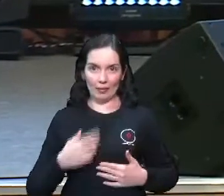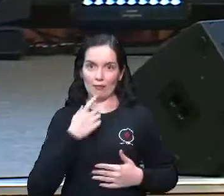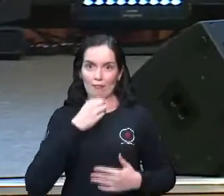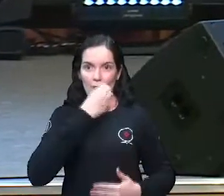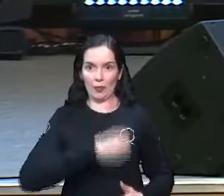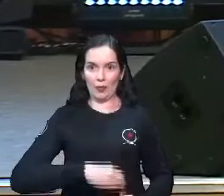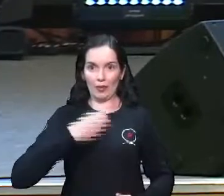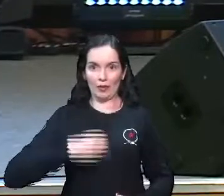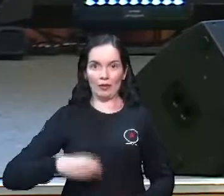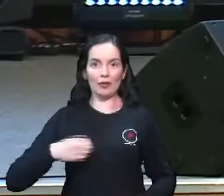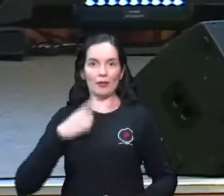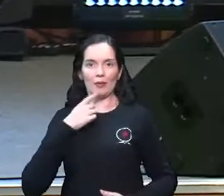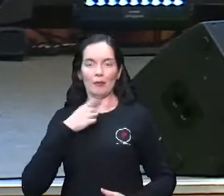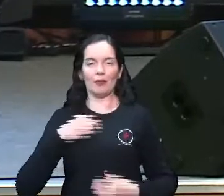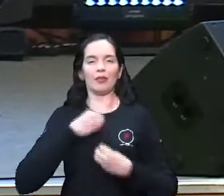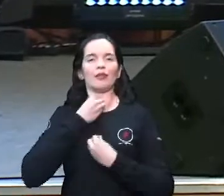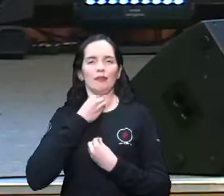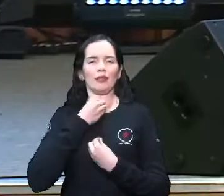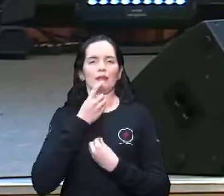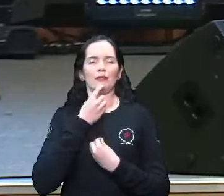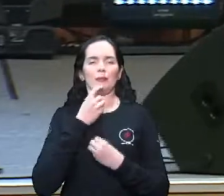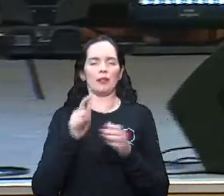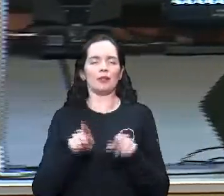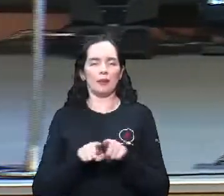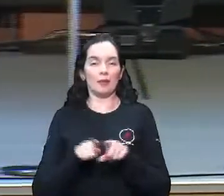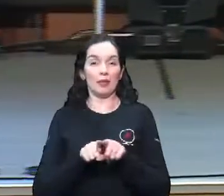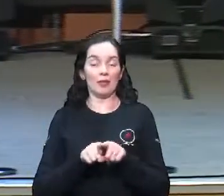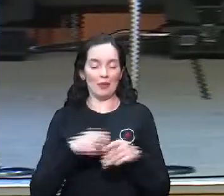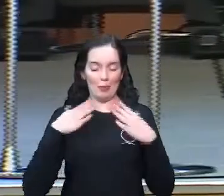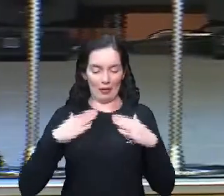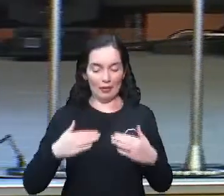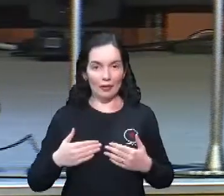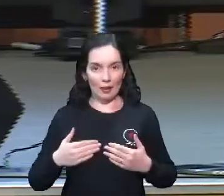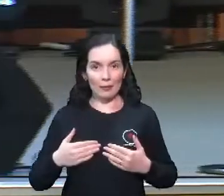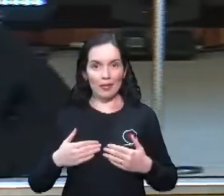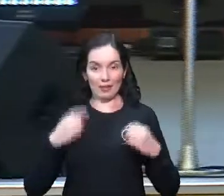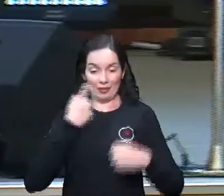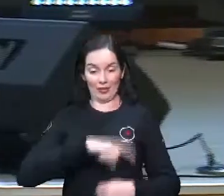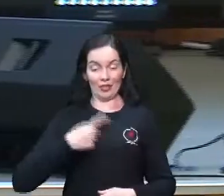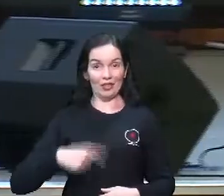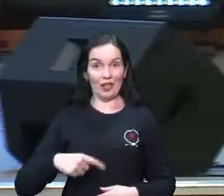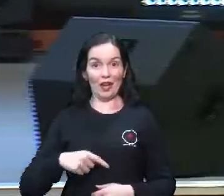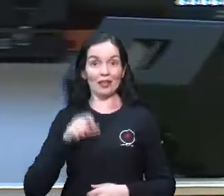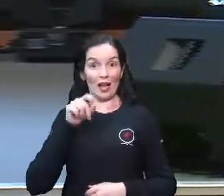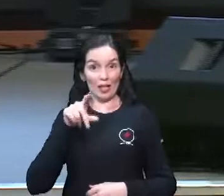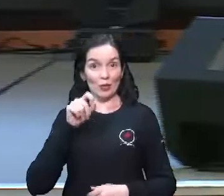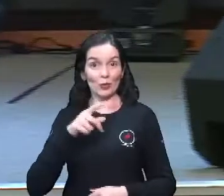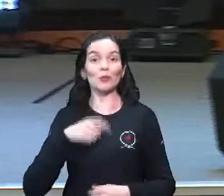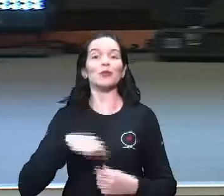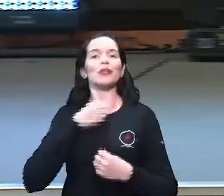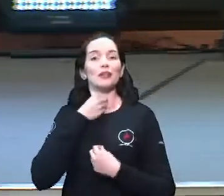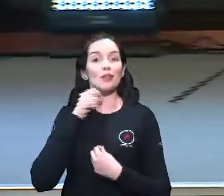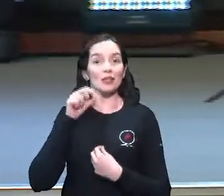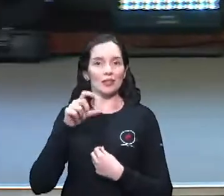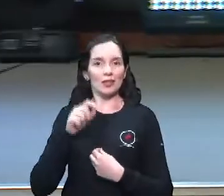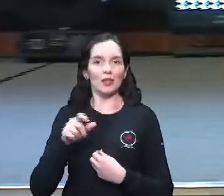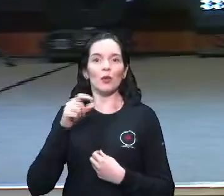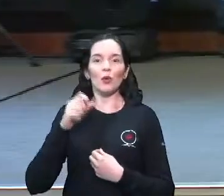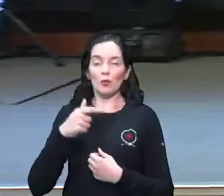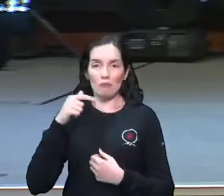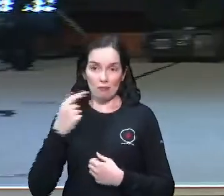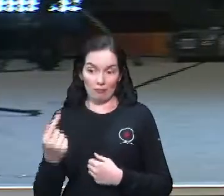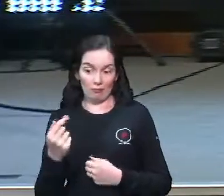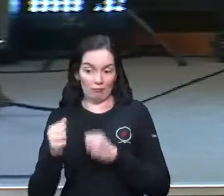vermelha com a gravata vermelha e uma camisa listrada de azul com uma gravata azul. E quando uma estava lavando, eu estava usando a